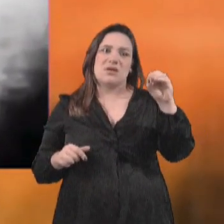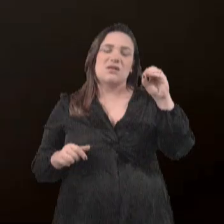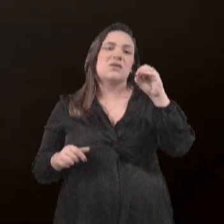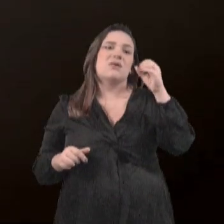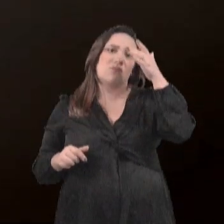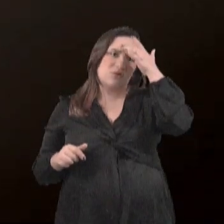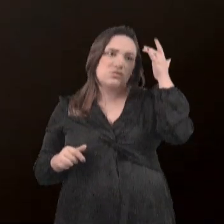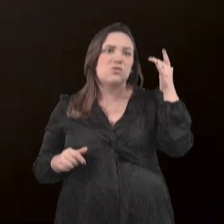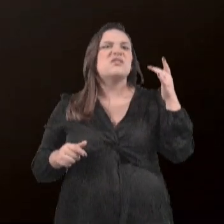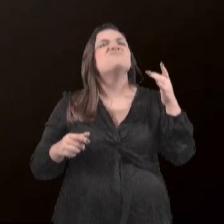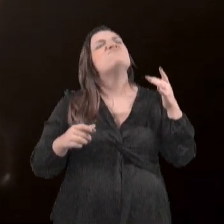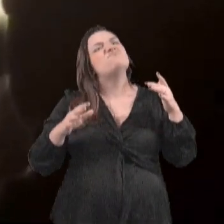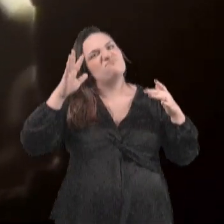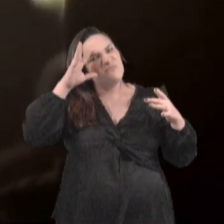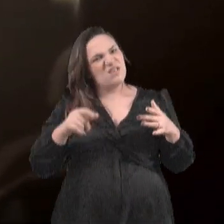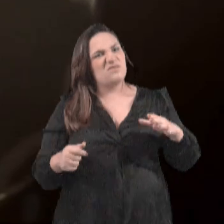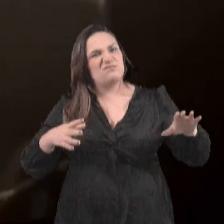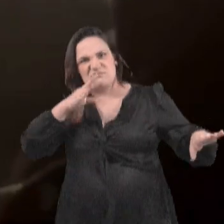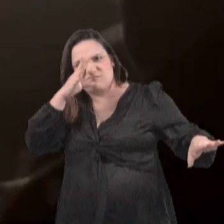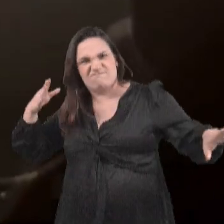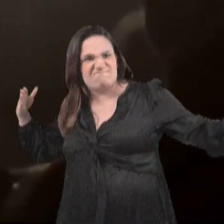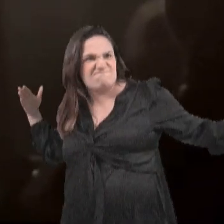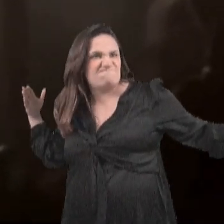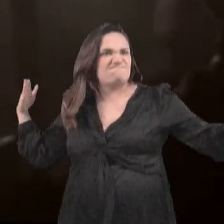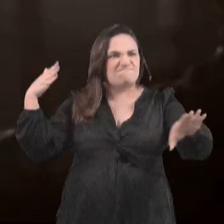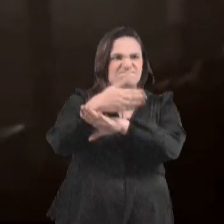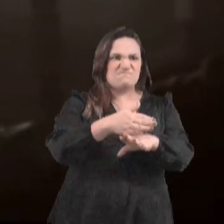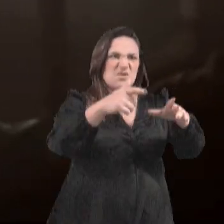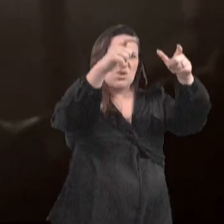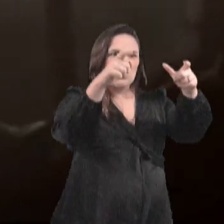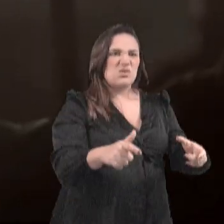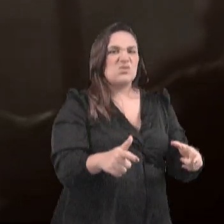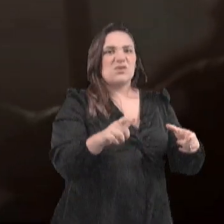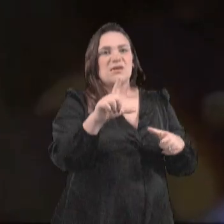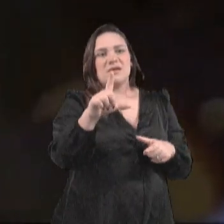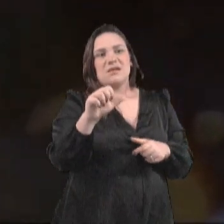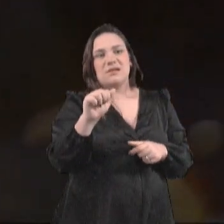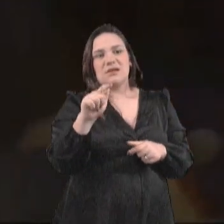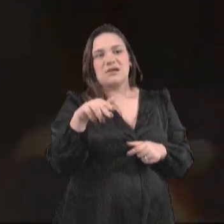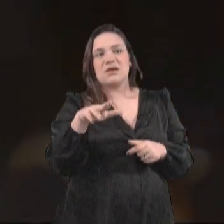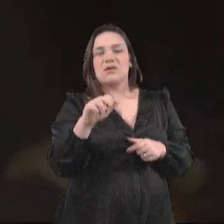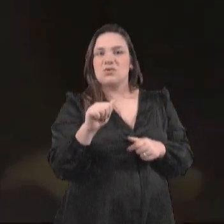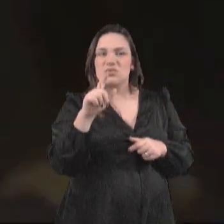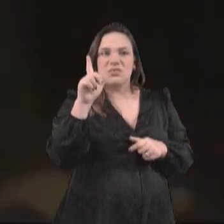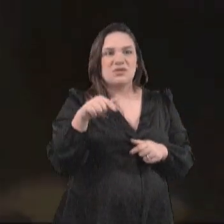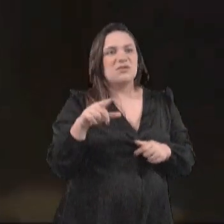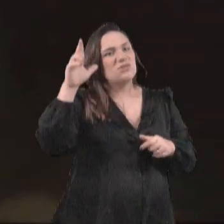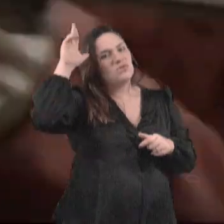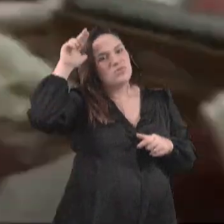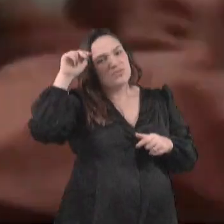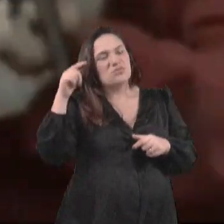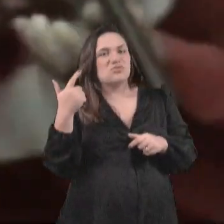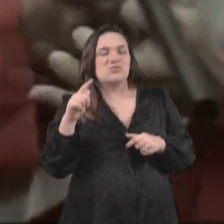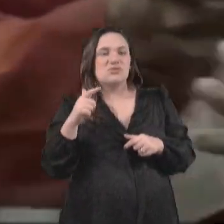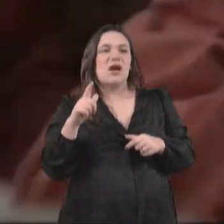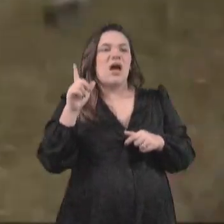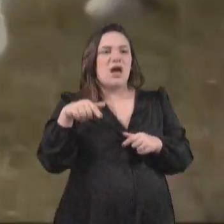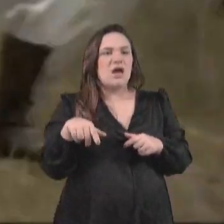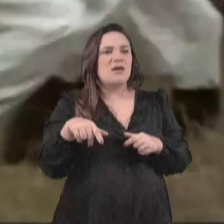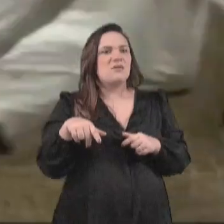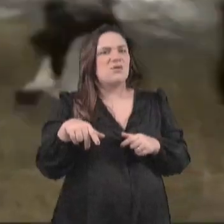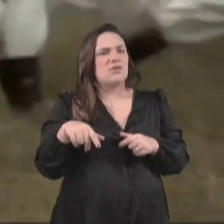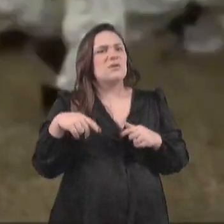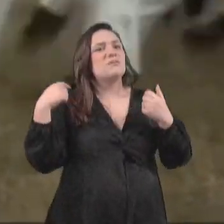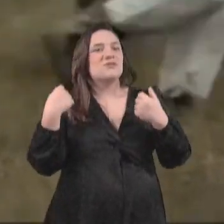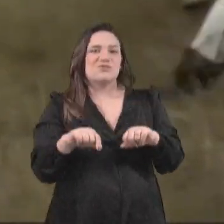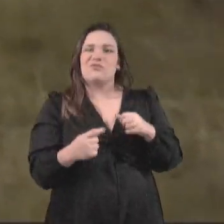o território paraguaio, onde penetrou até Laguna, mas que sem munição, cavalos e víveres, a ousada incursão foi logo